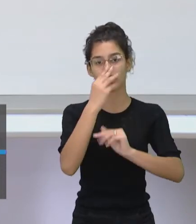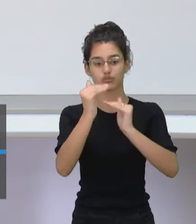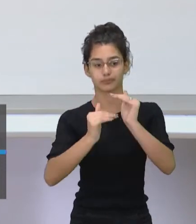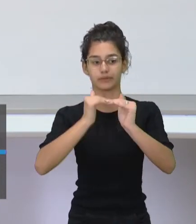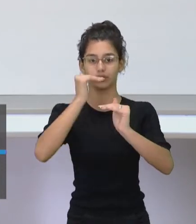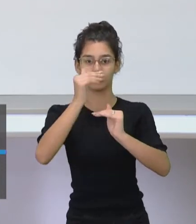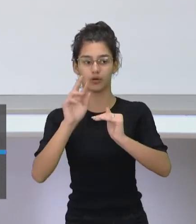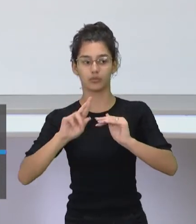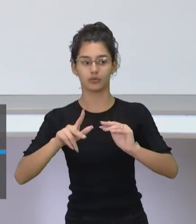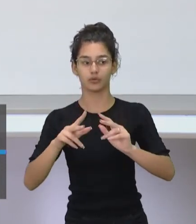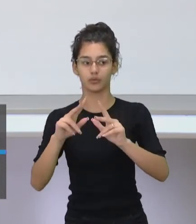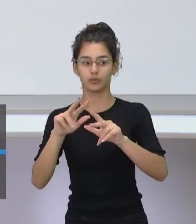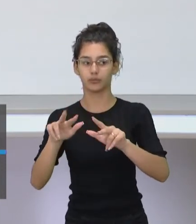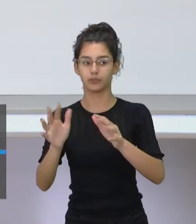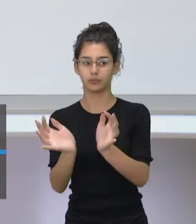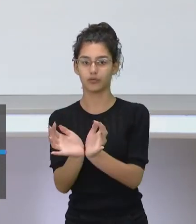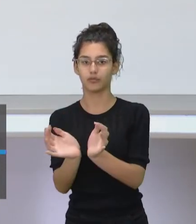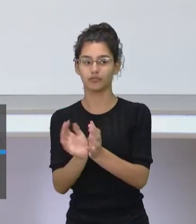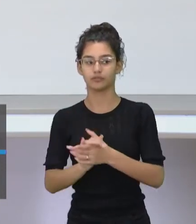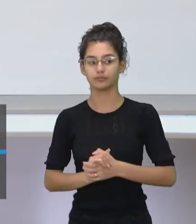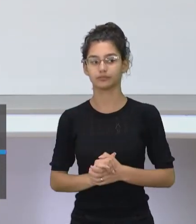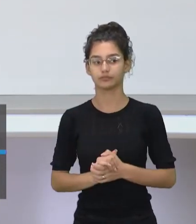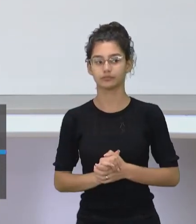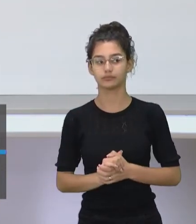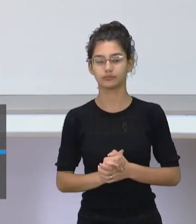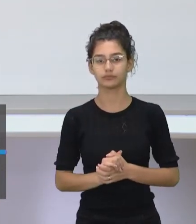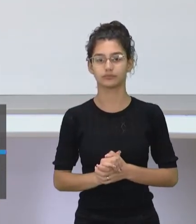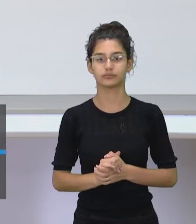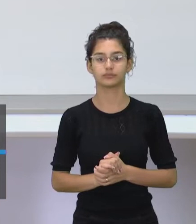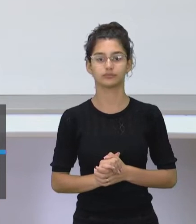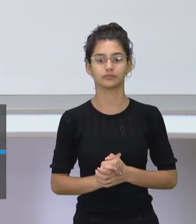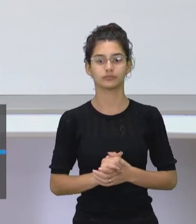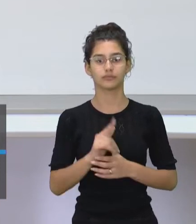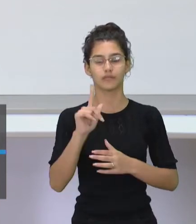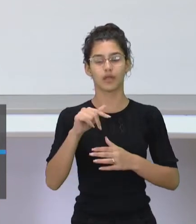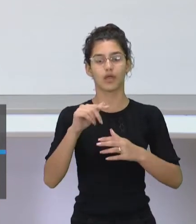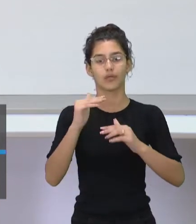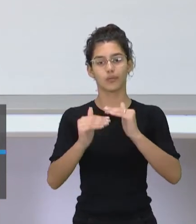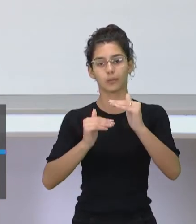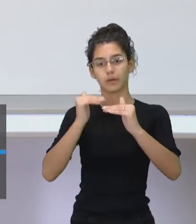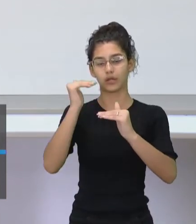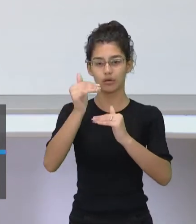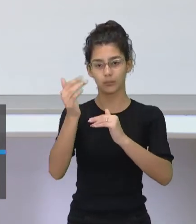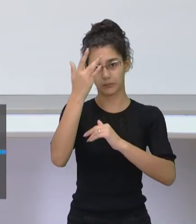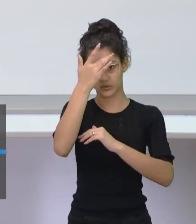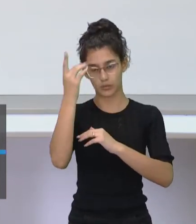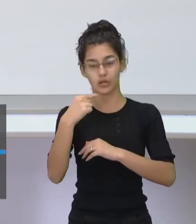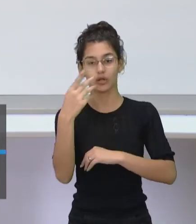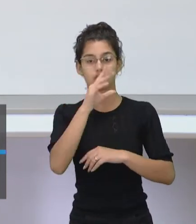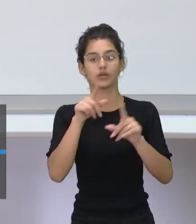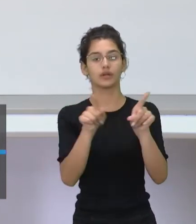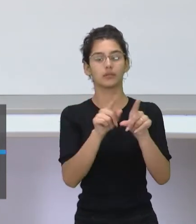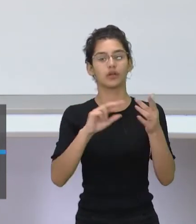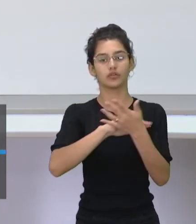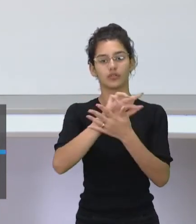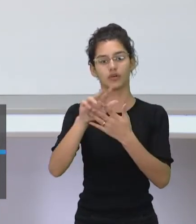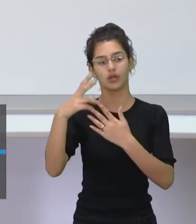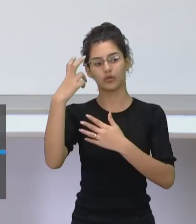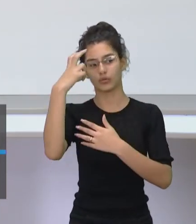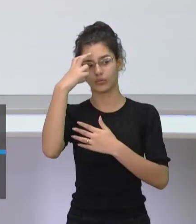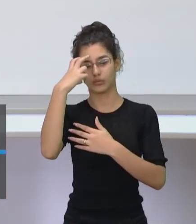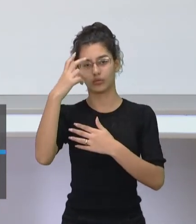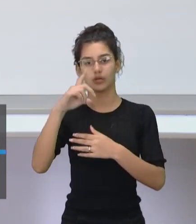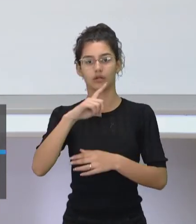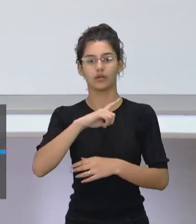outro povo. É quando uma pessoa acha que a sua cultura é superior a outra pessoa. E nós falamos tanto de cultura, né, nas outras